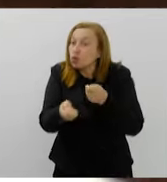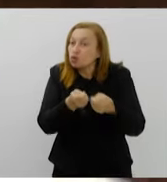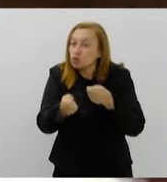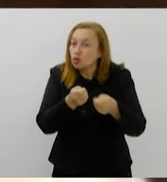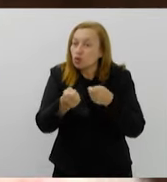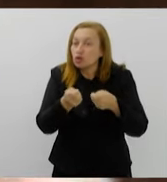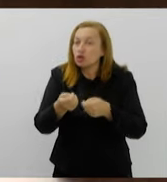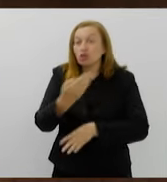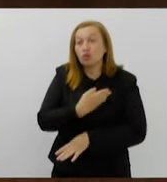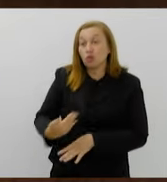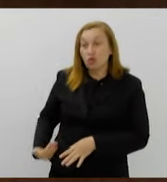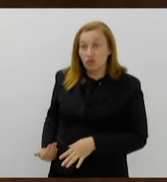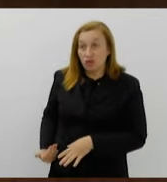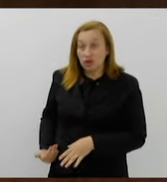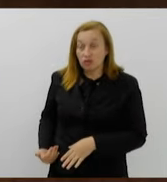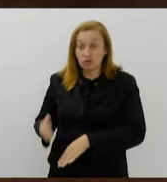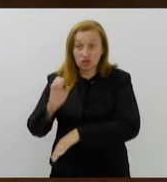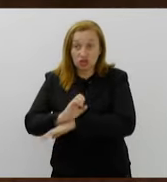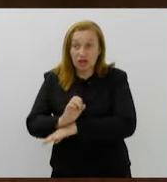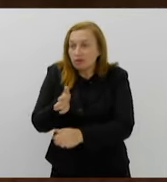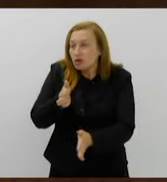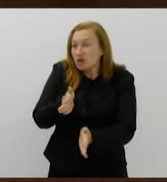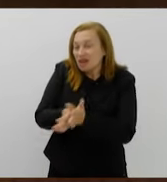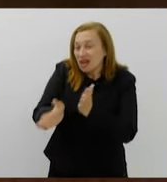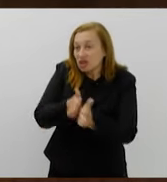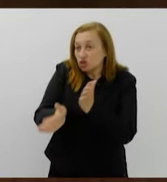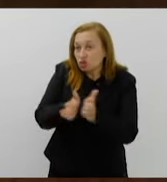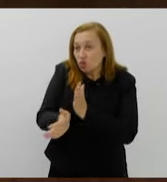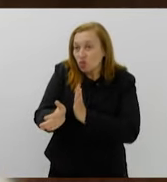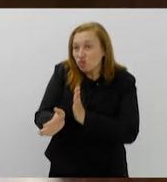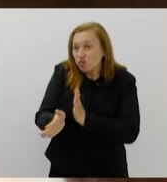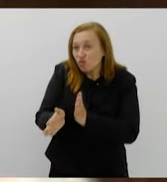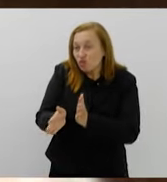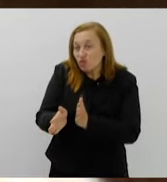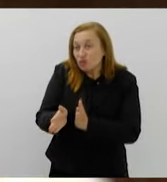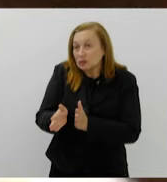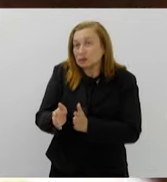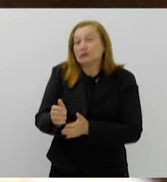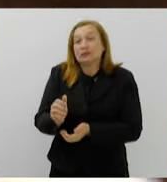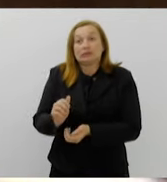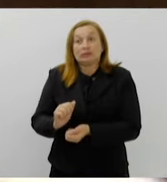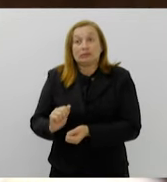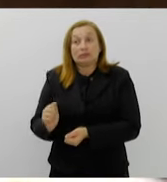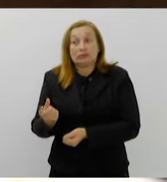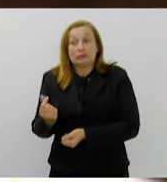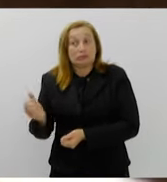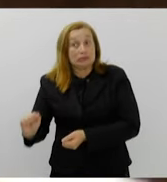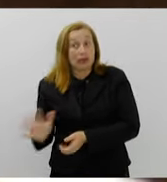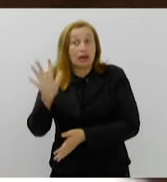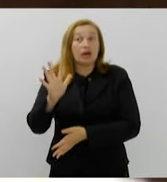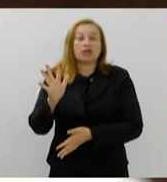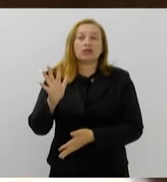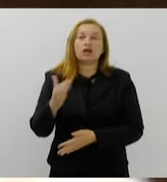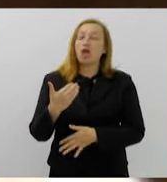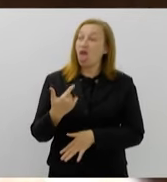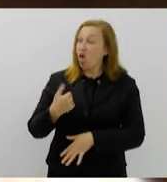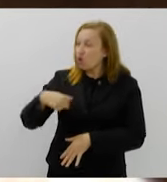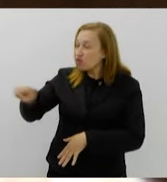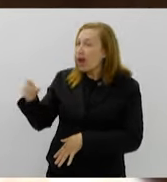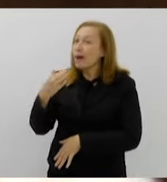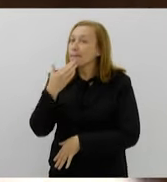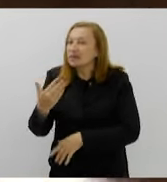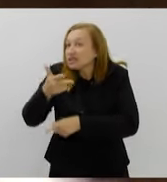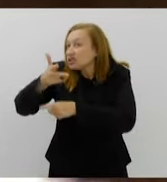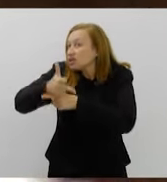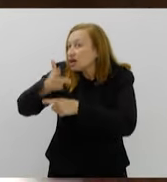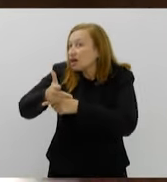lá ô Deputado Rodrigo Amorim pedi as câmeras pera